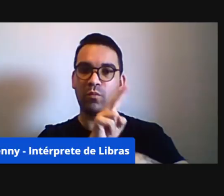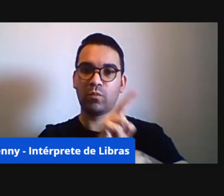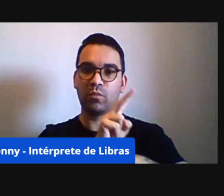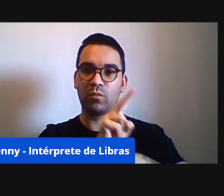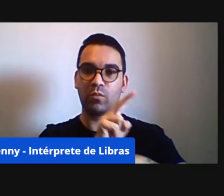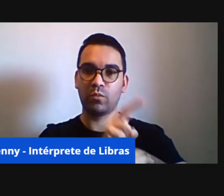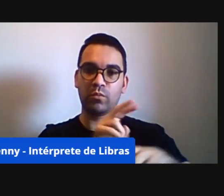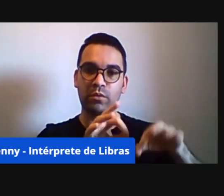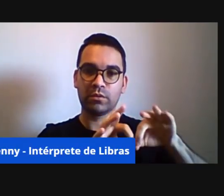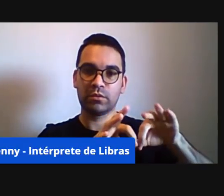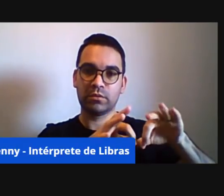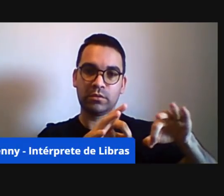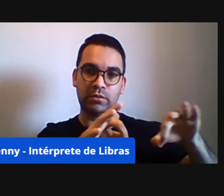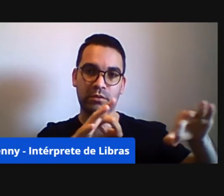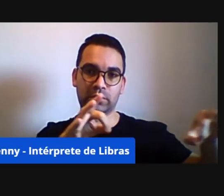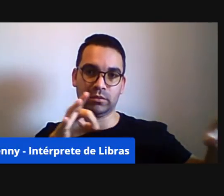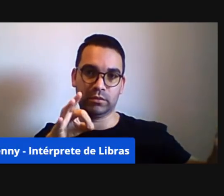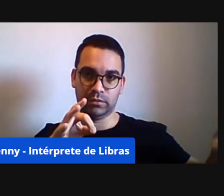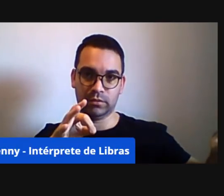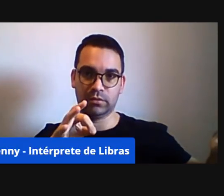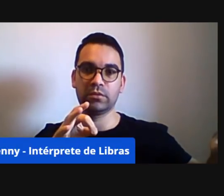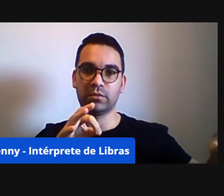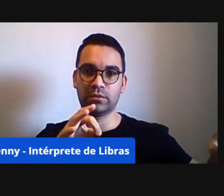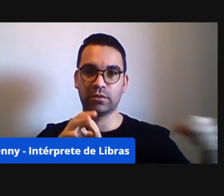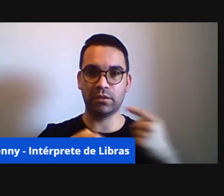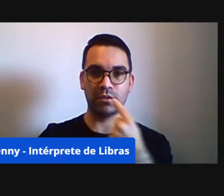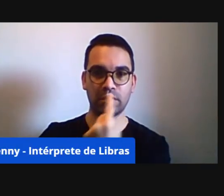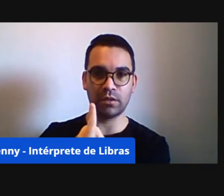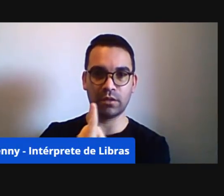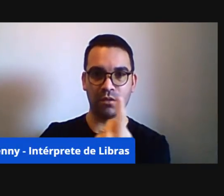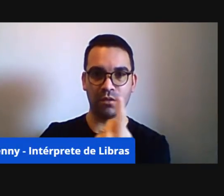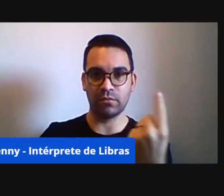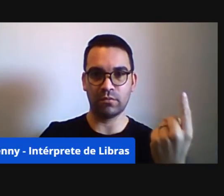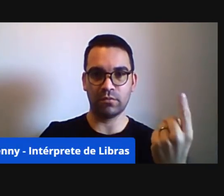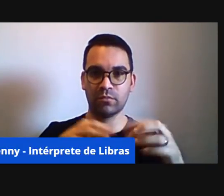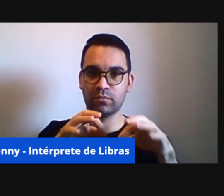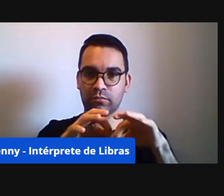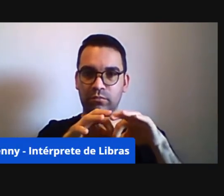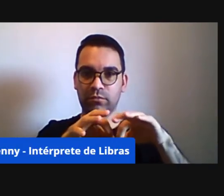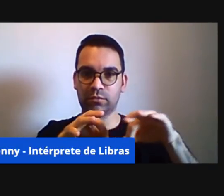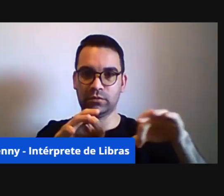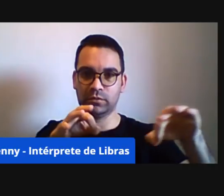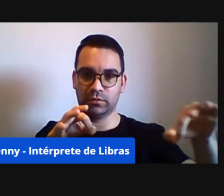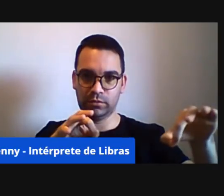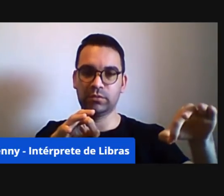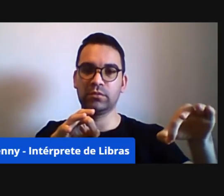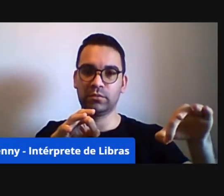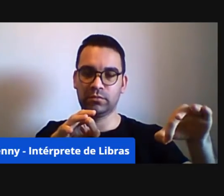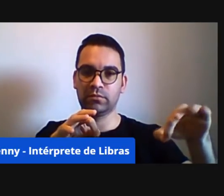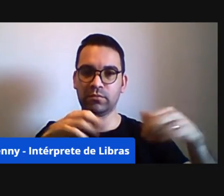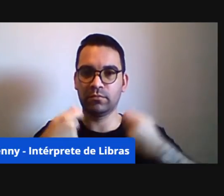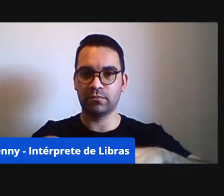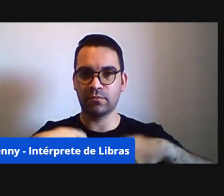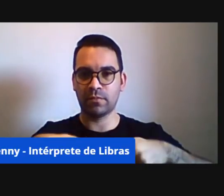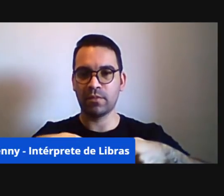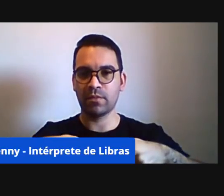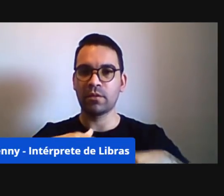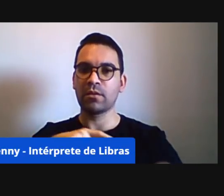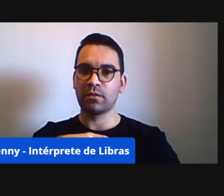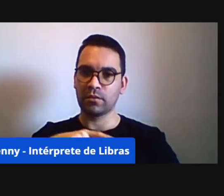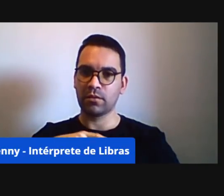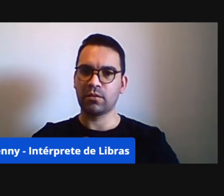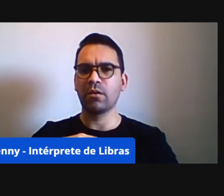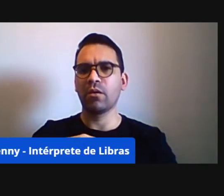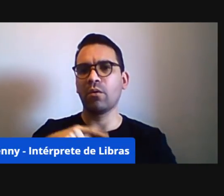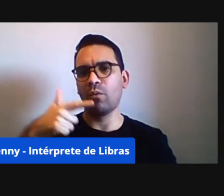deve ser usada em conjunto com o distanciamento social. A gente tem outros tipos de máscara que são de uso profissional, vou falar um pouco para vocês